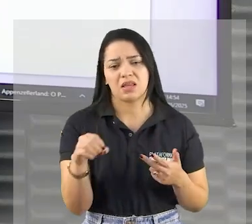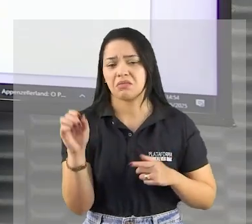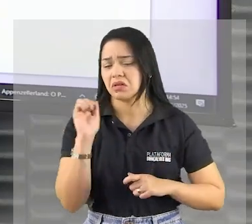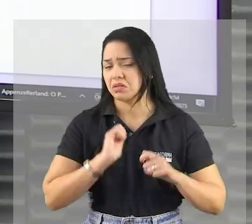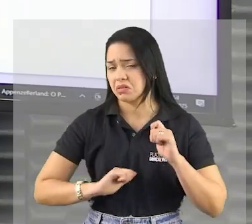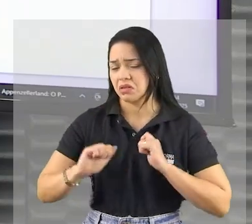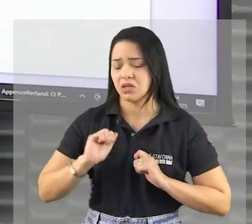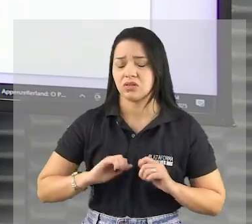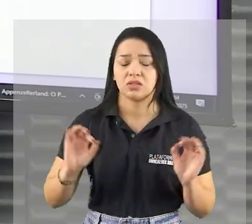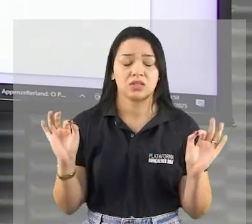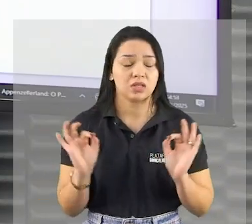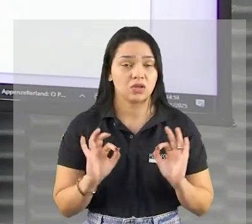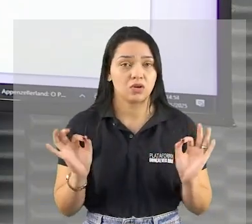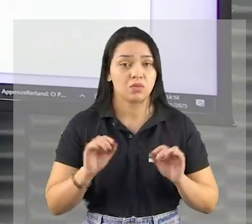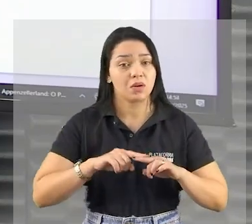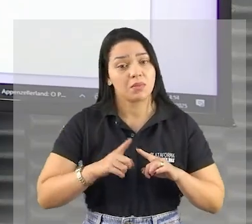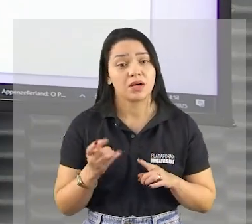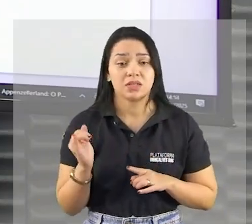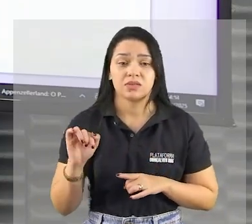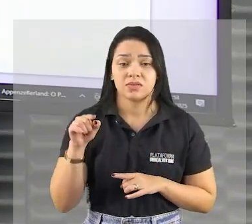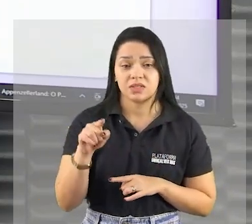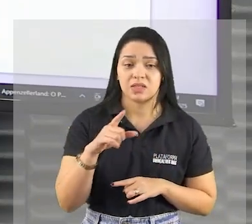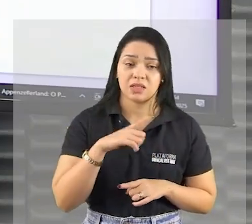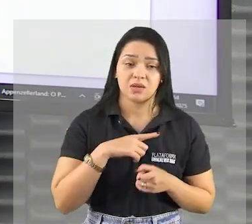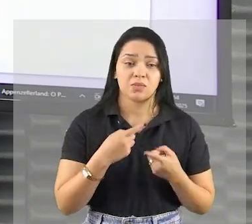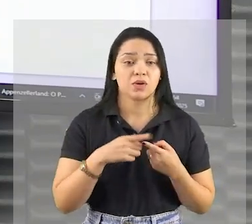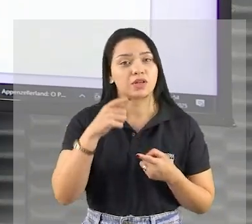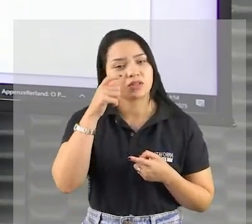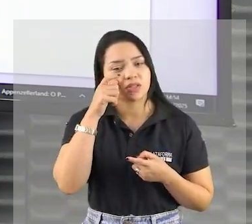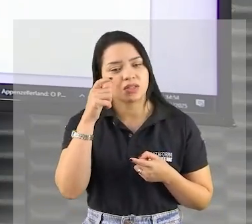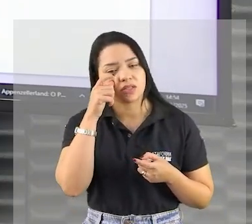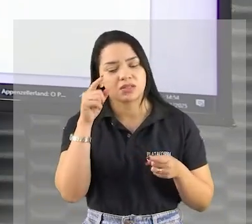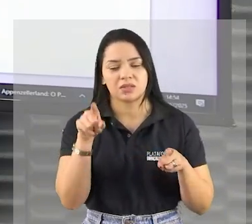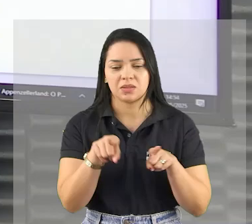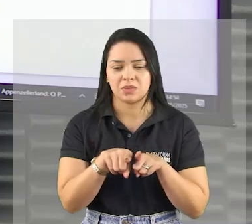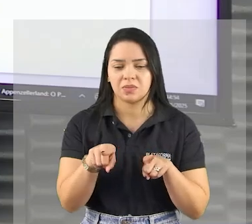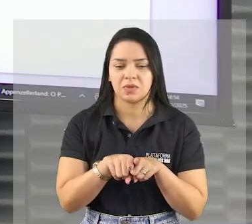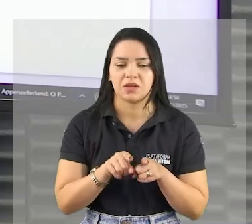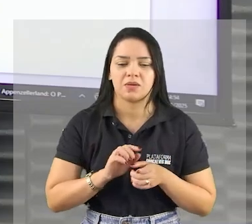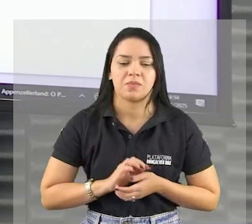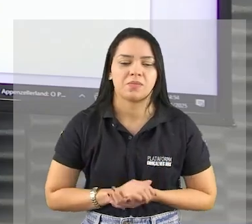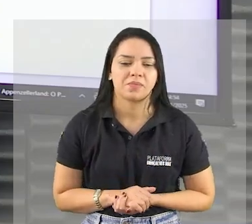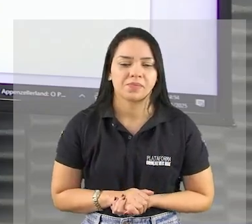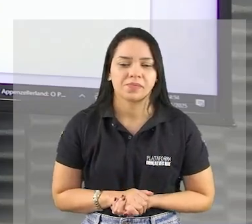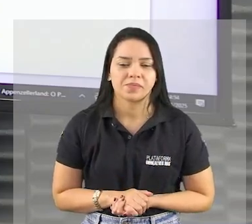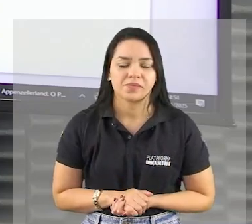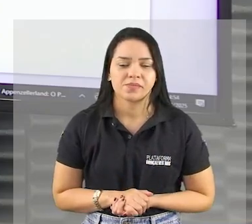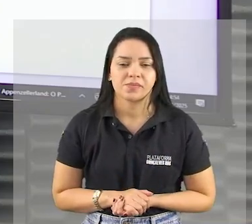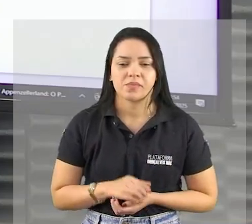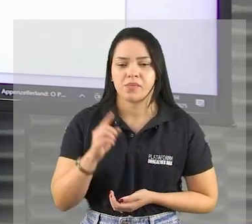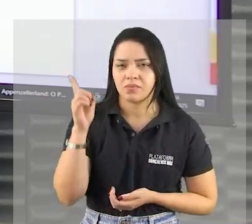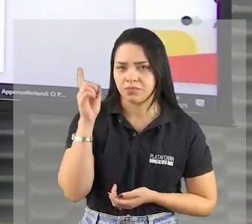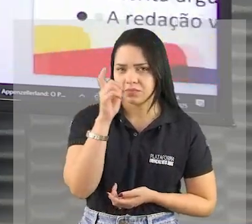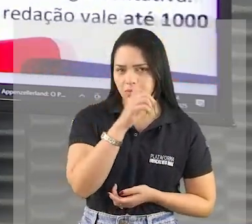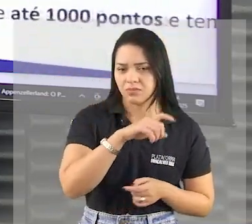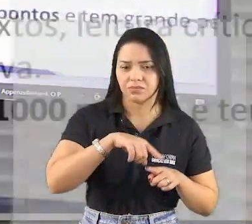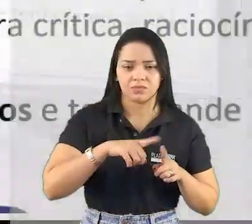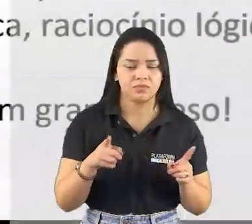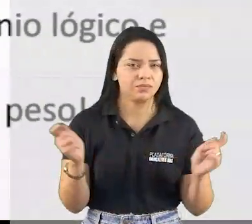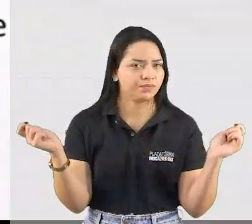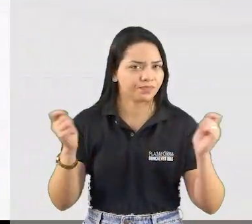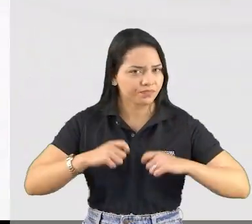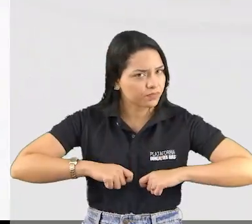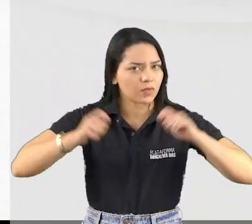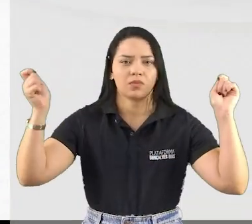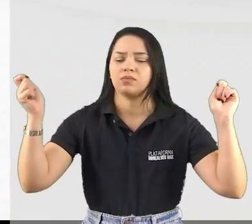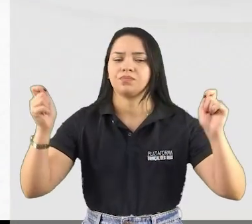ansiedade nenhuma. Mas se você tem, é porque isso te interessa também de alguma forma. Então, claro que vai ser difícil, mas não é